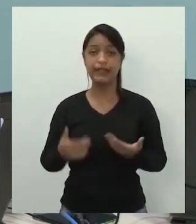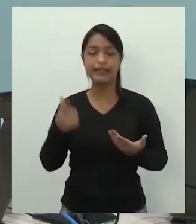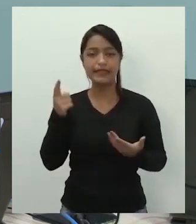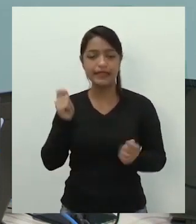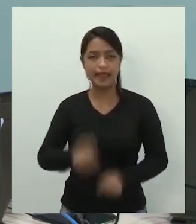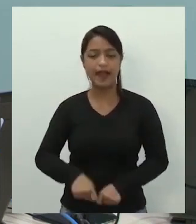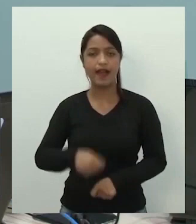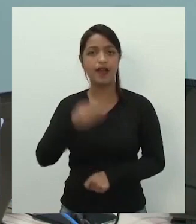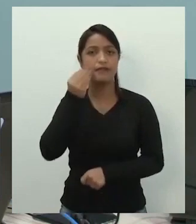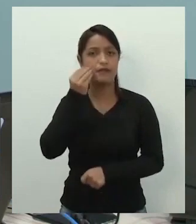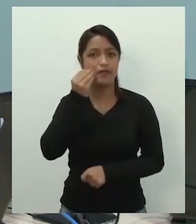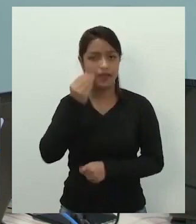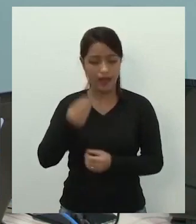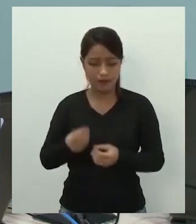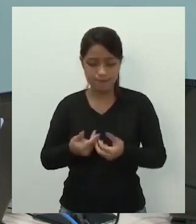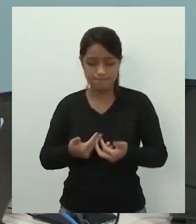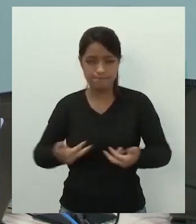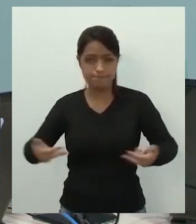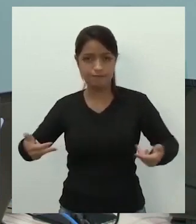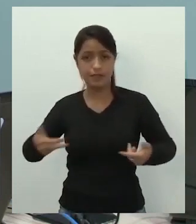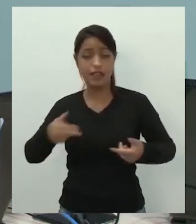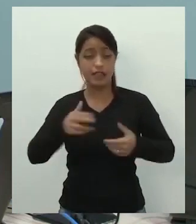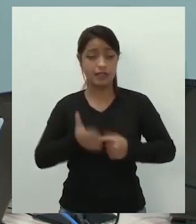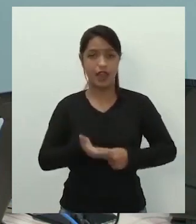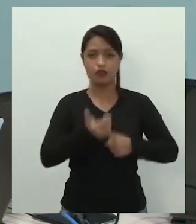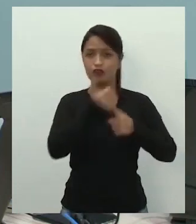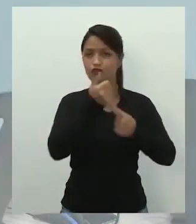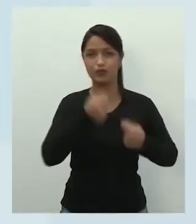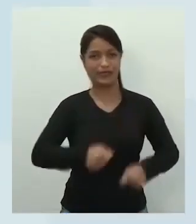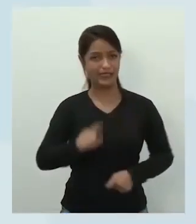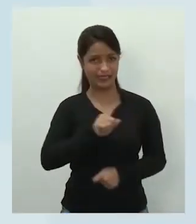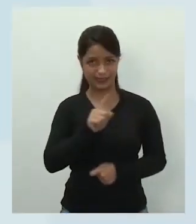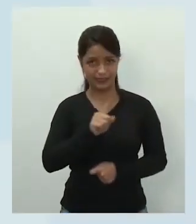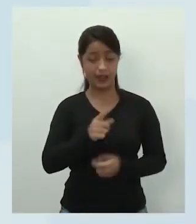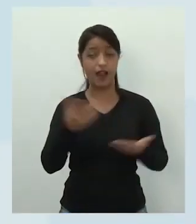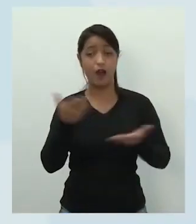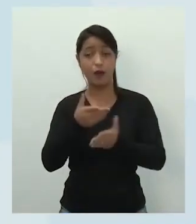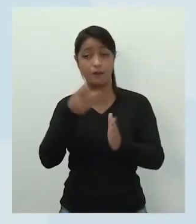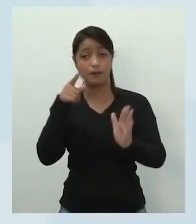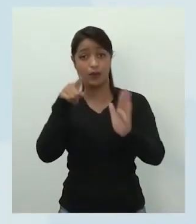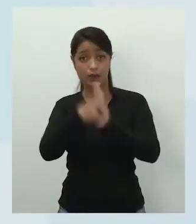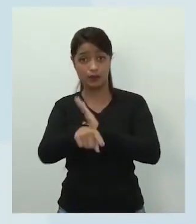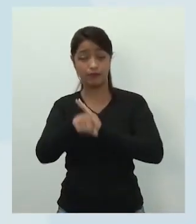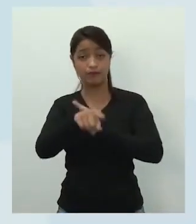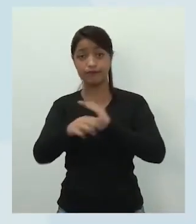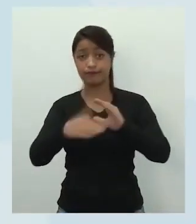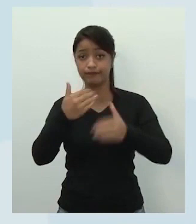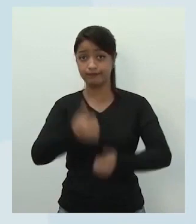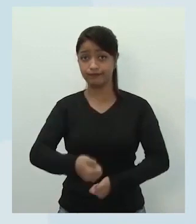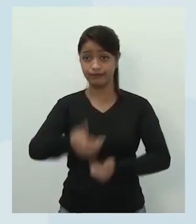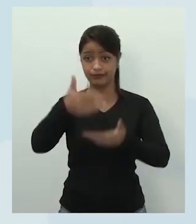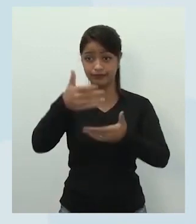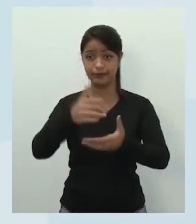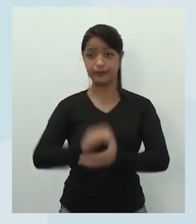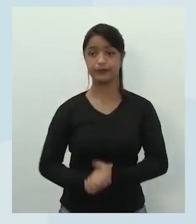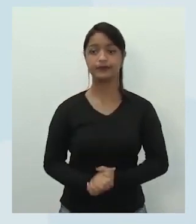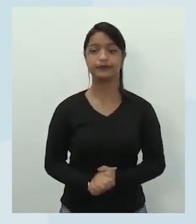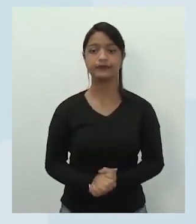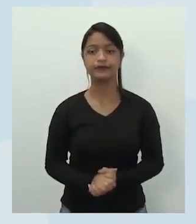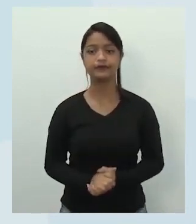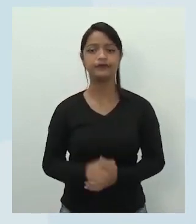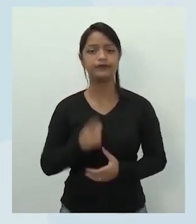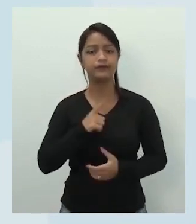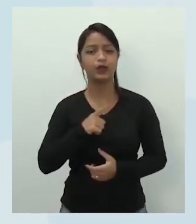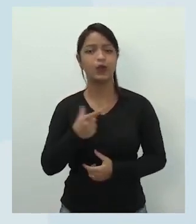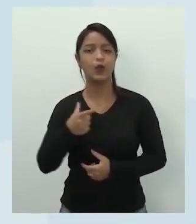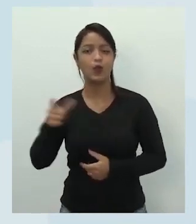tecnologia, nós vamos para mais uma interação no chat. Então vamos lá, compartilhe no chat outras